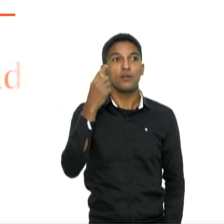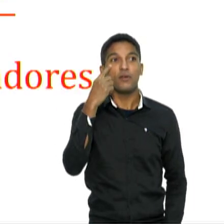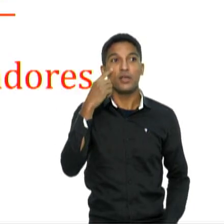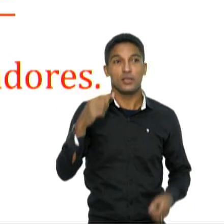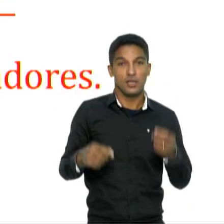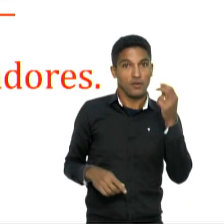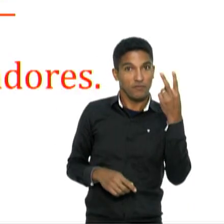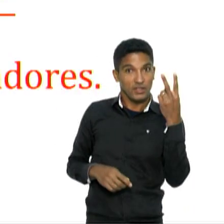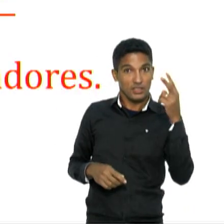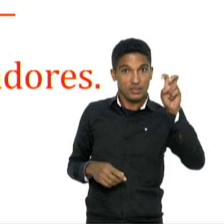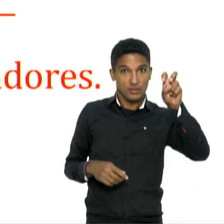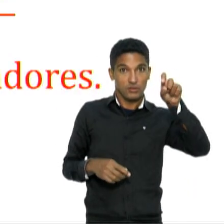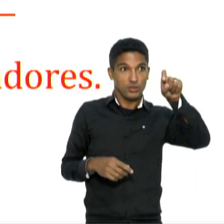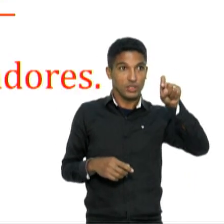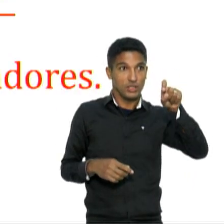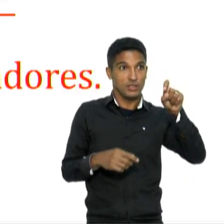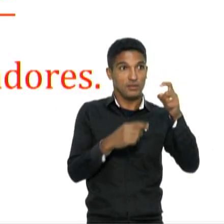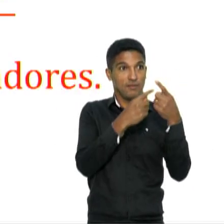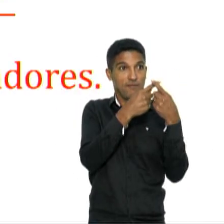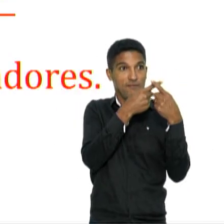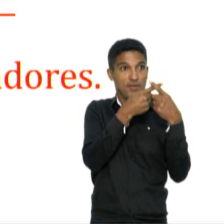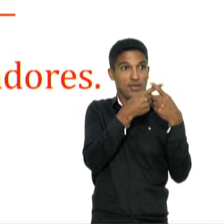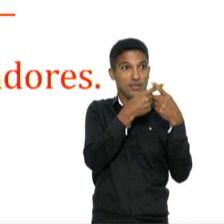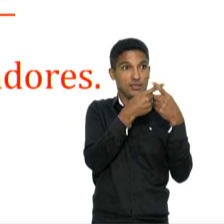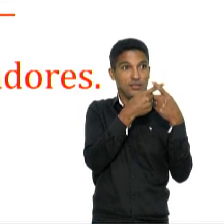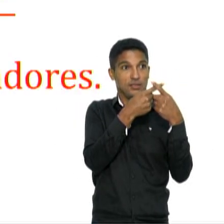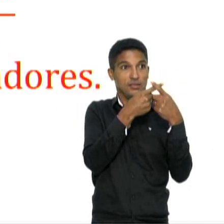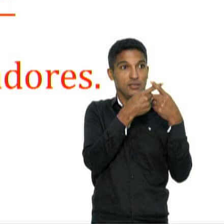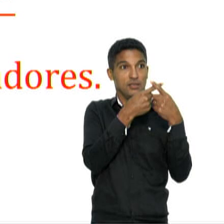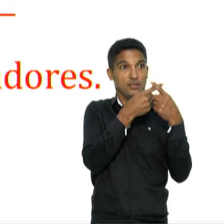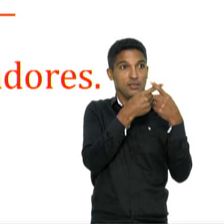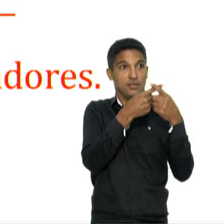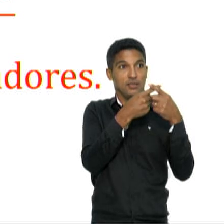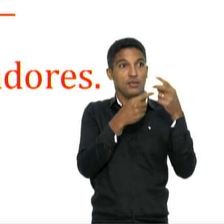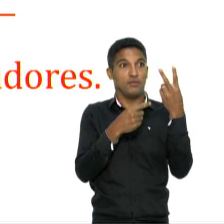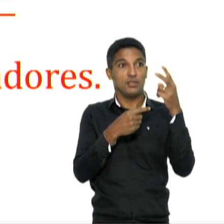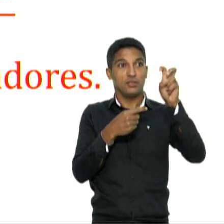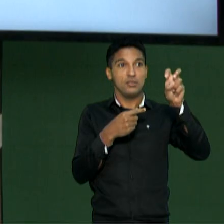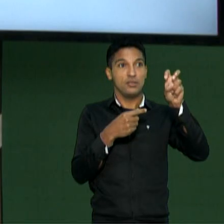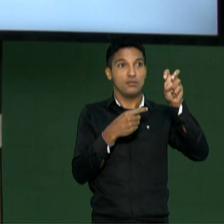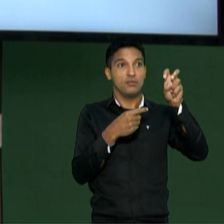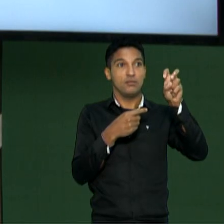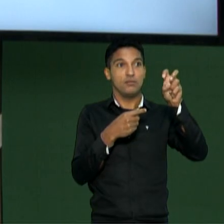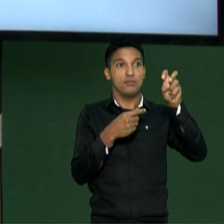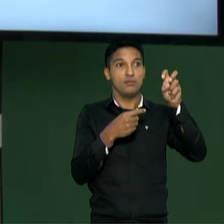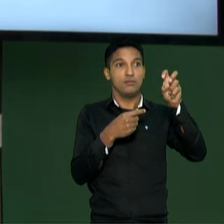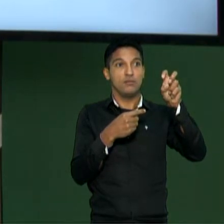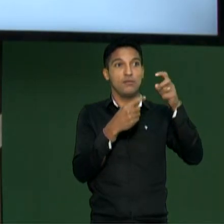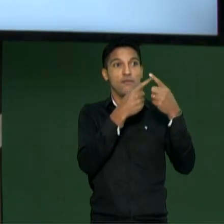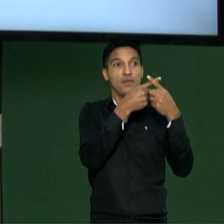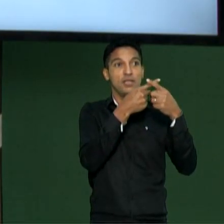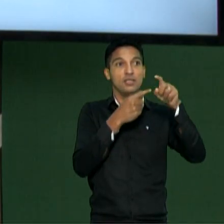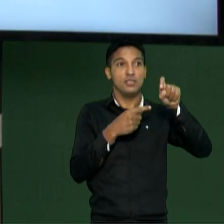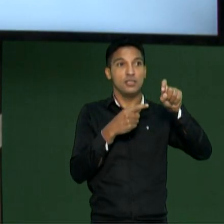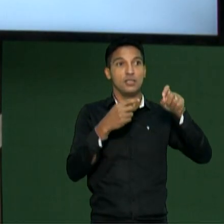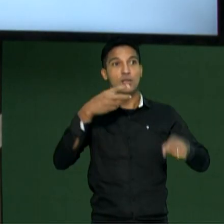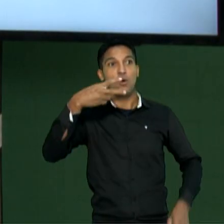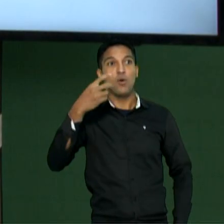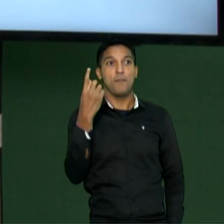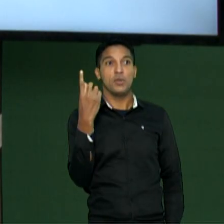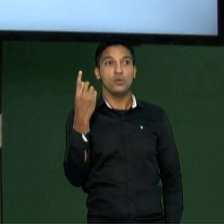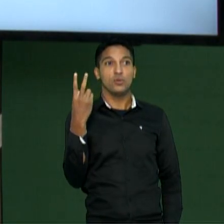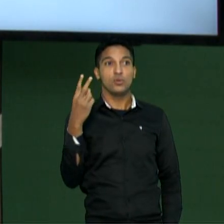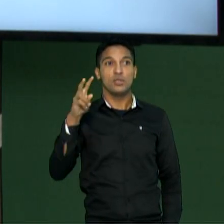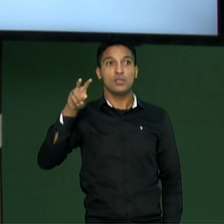o 1.250. E 1.250 divididos por 25 dá aí um total de 50 espectadores. O que isso